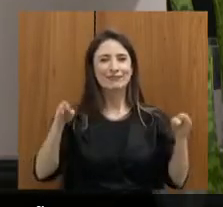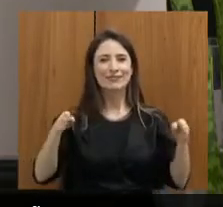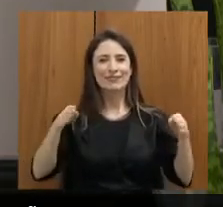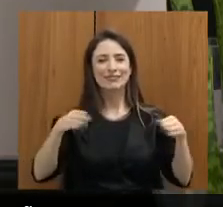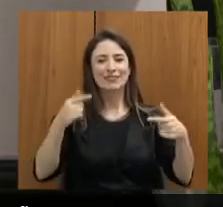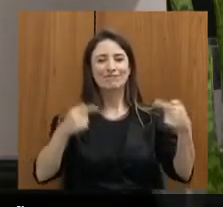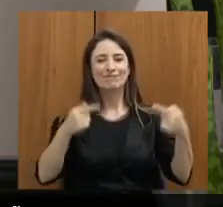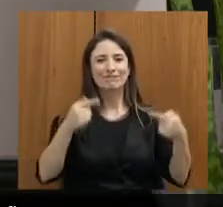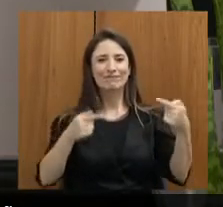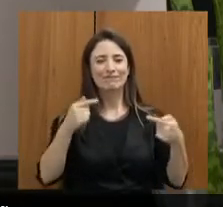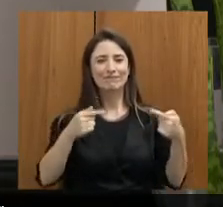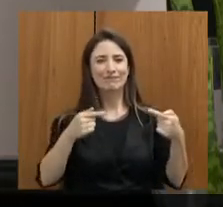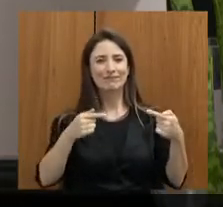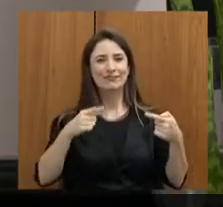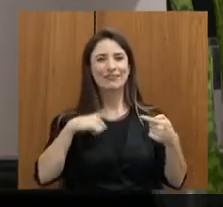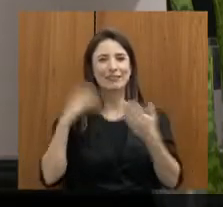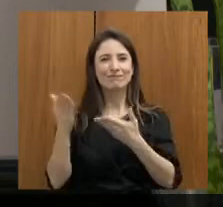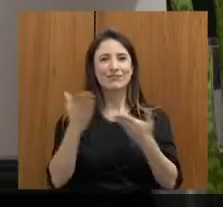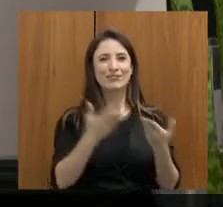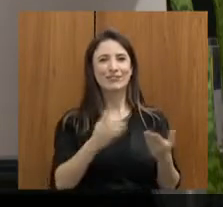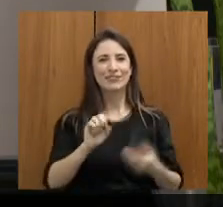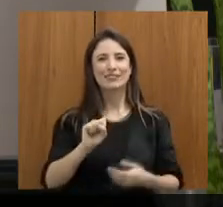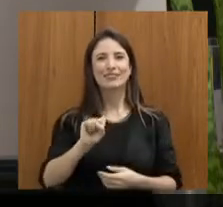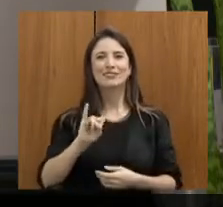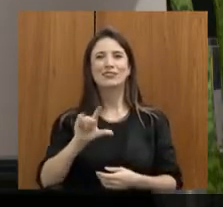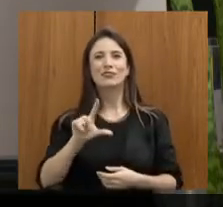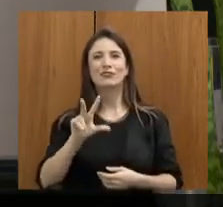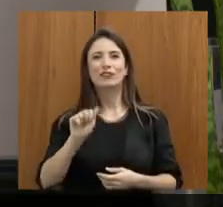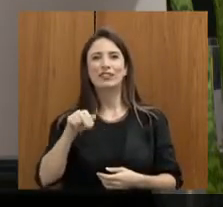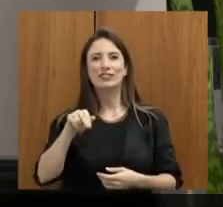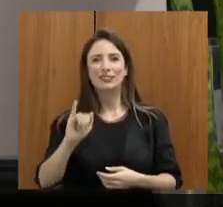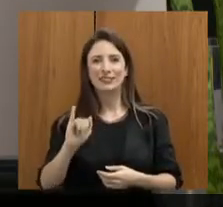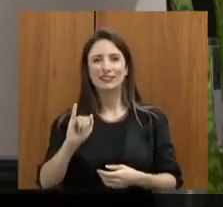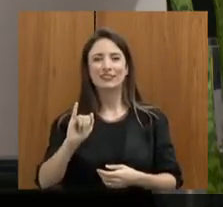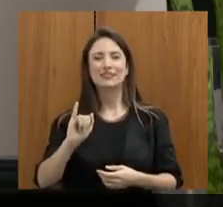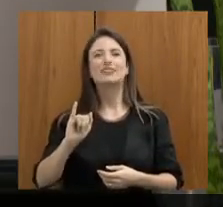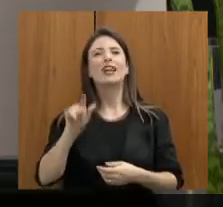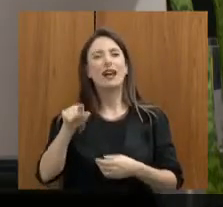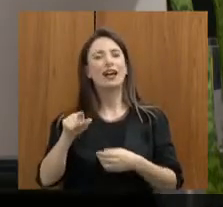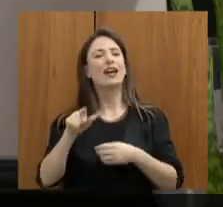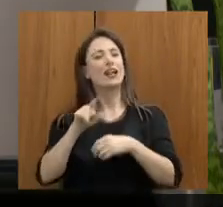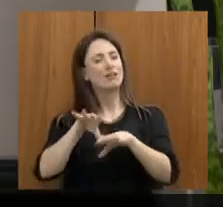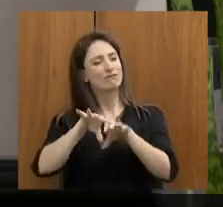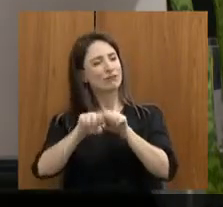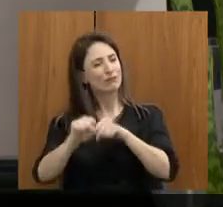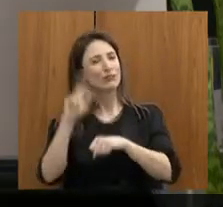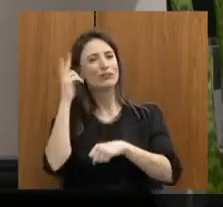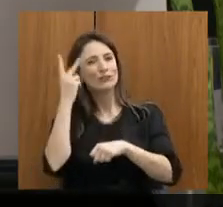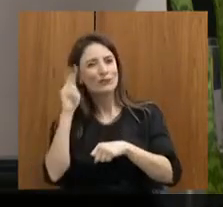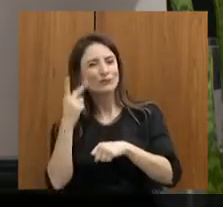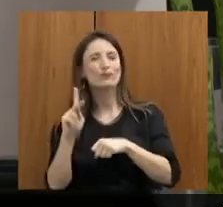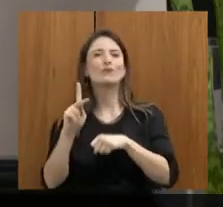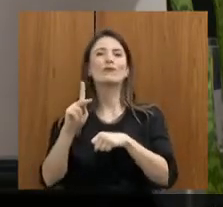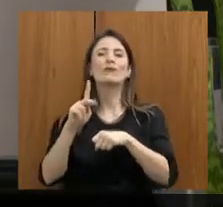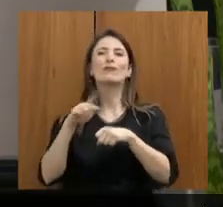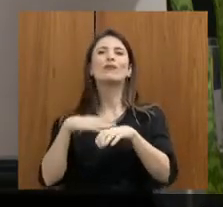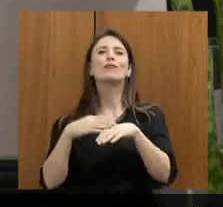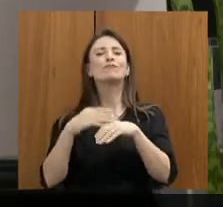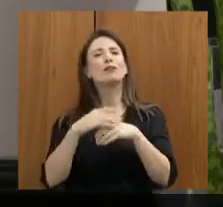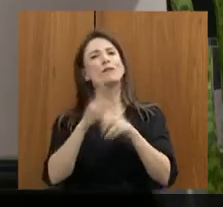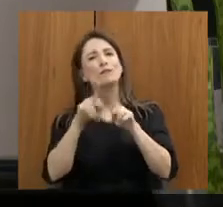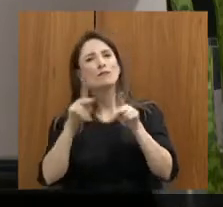nós temos a silvany euclênio que é graduando em História professora Educadora social e ativista do movimento